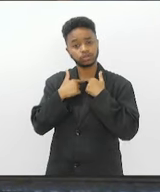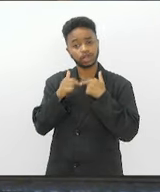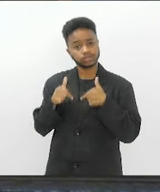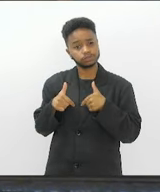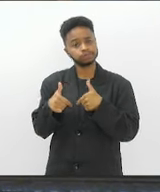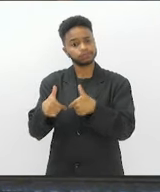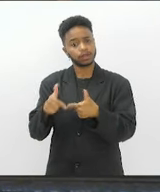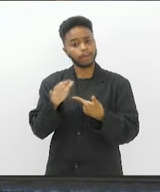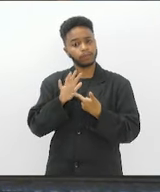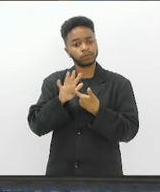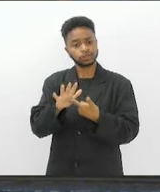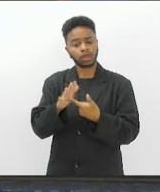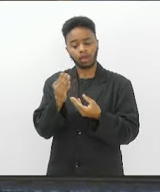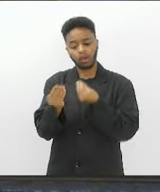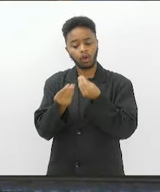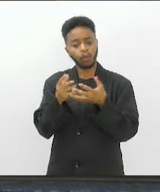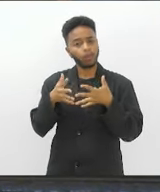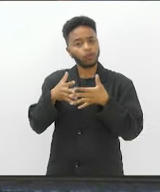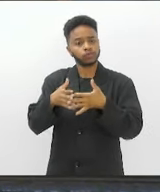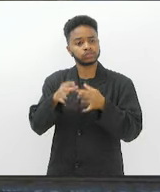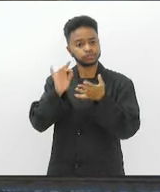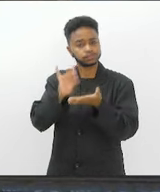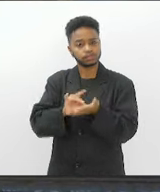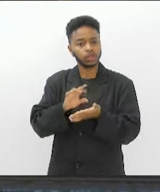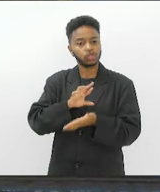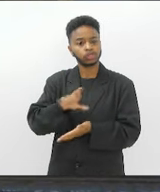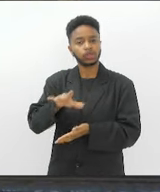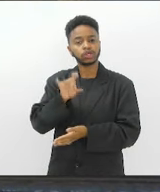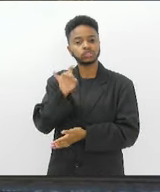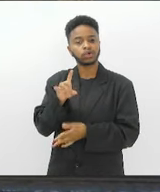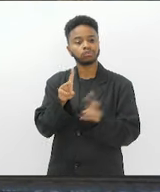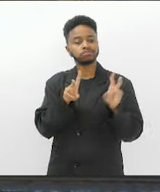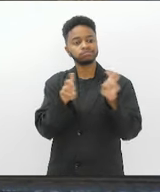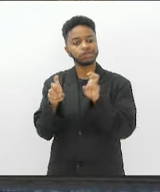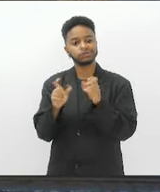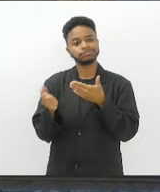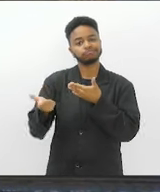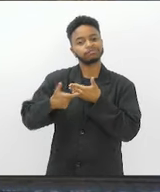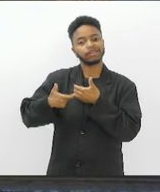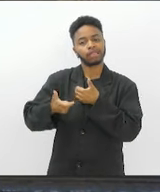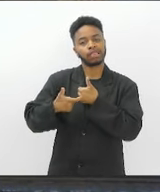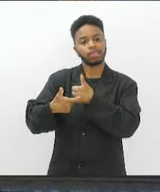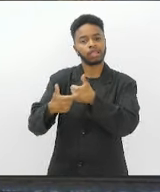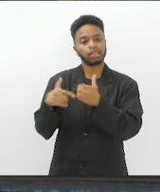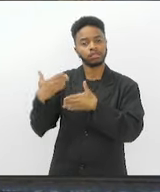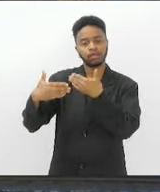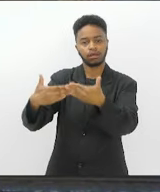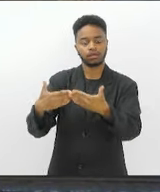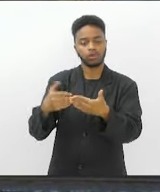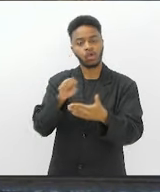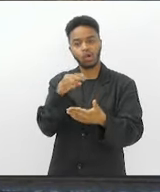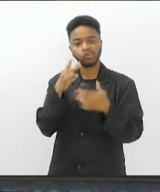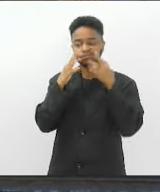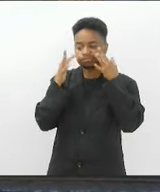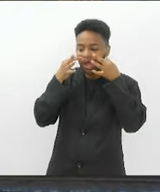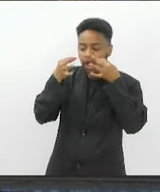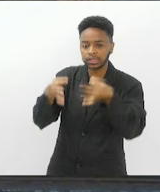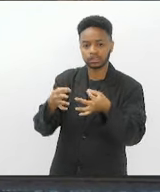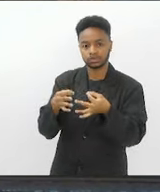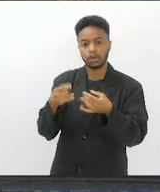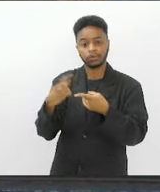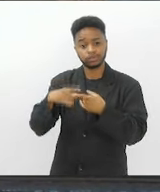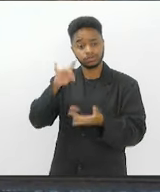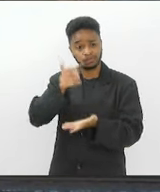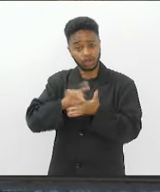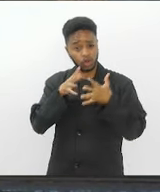verdadeiras confusões e não só aquelas que dão likes e que dão views. Porque a verdadeira confusão, Magna Vita,